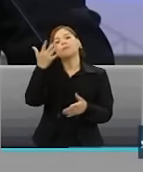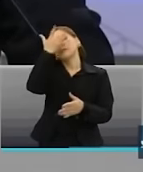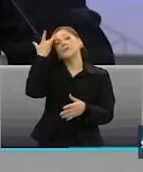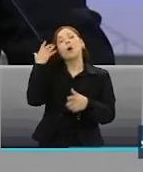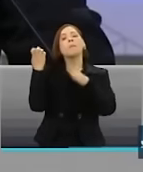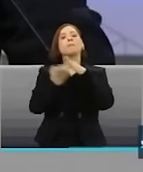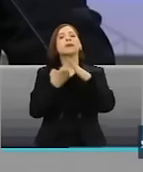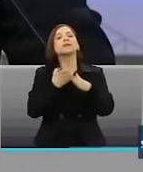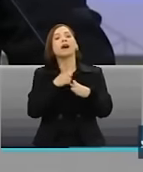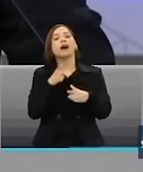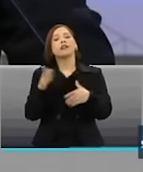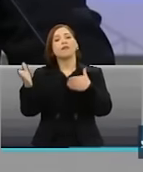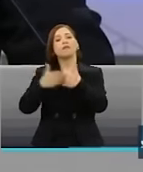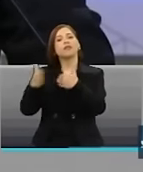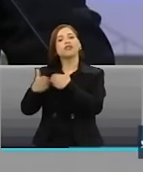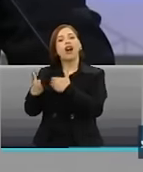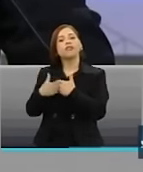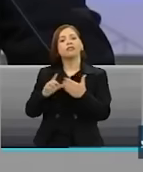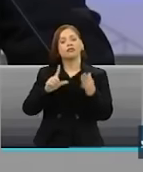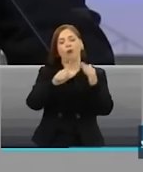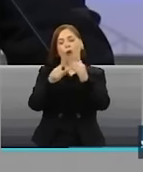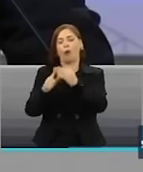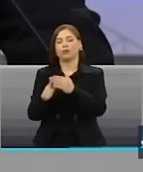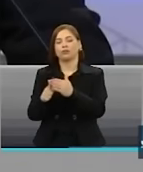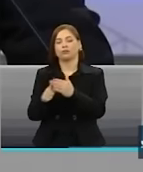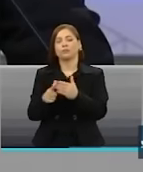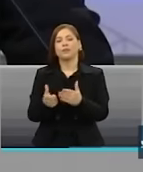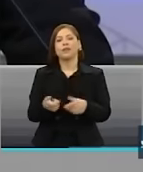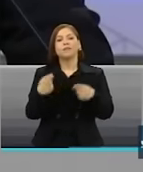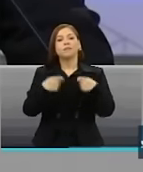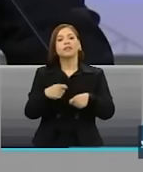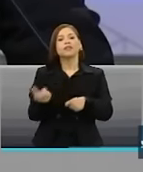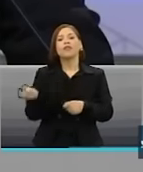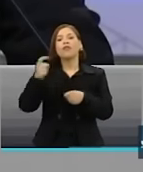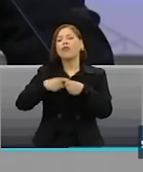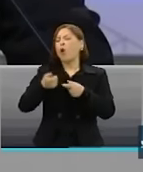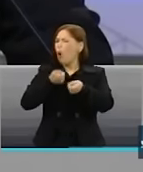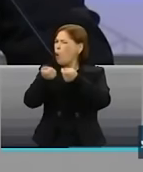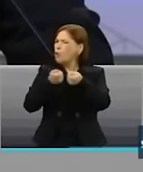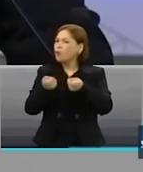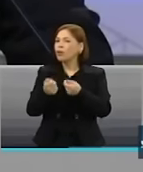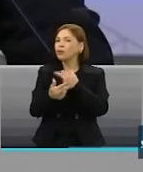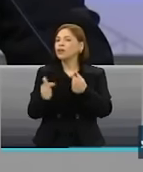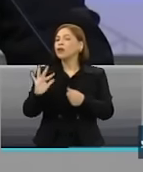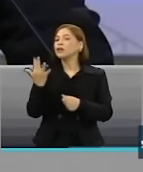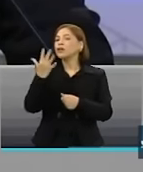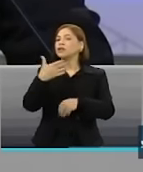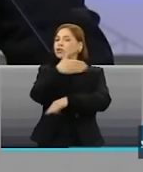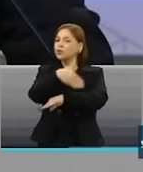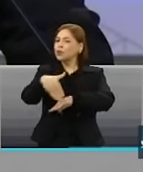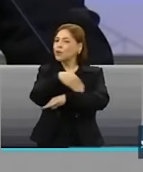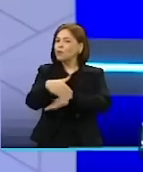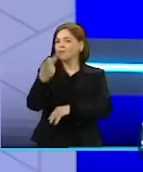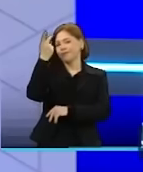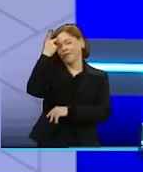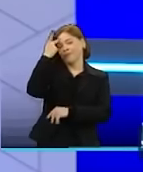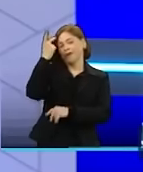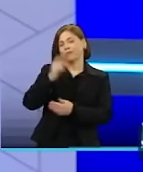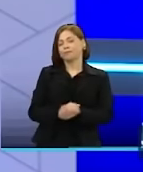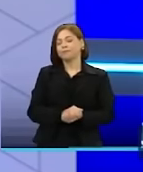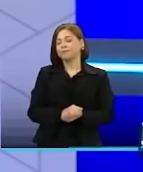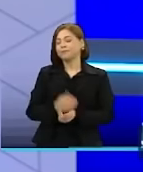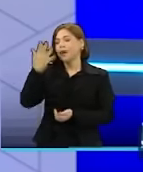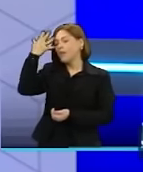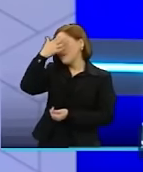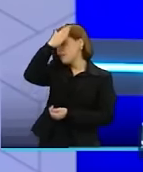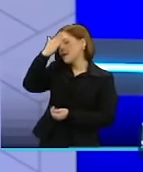empresário grandão e fechar cada um desses estabelecimentos. A gente vai retomar o controle do que acontece na rua de São Paulo. Datena,